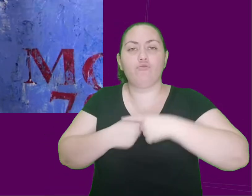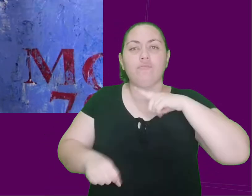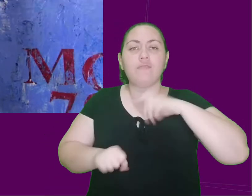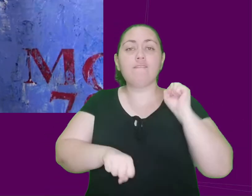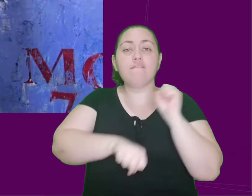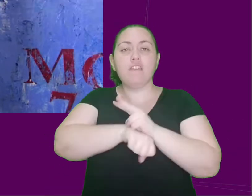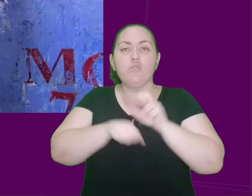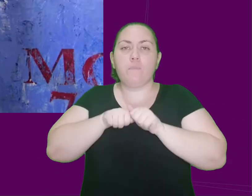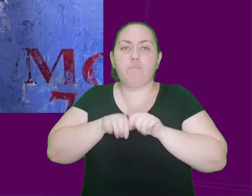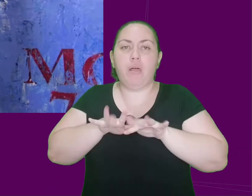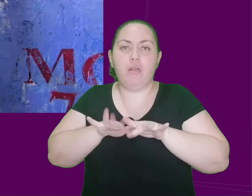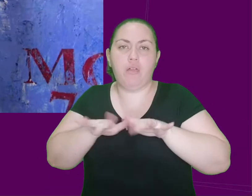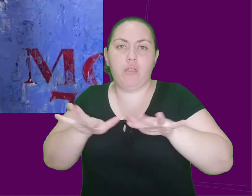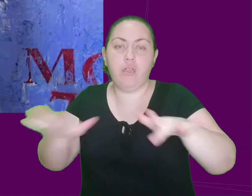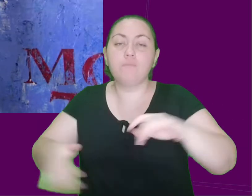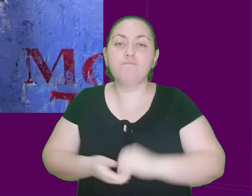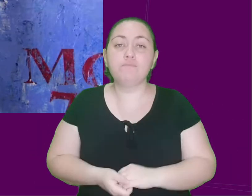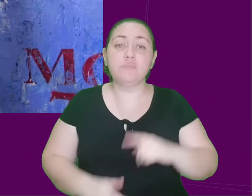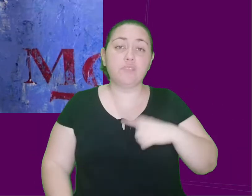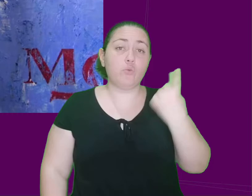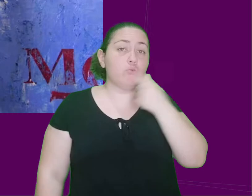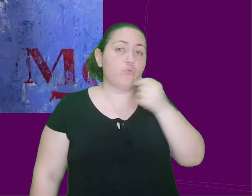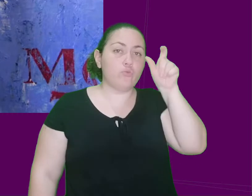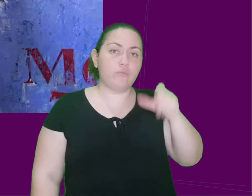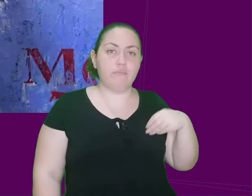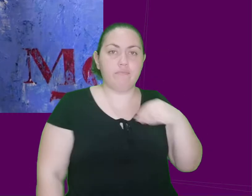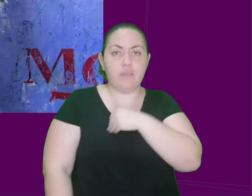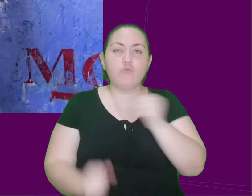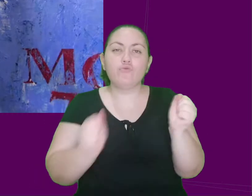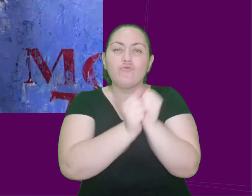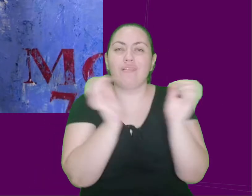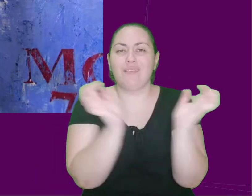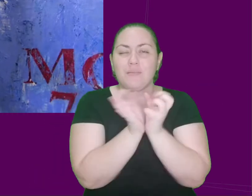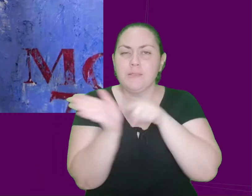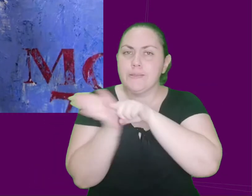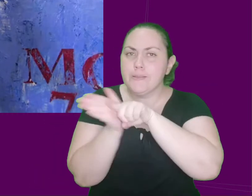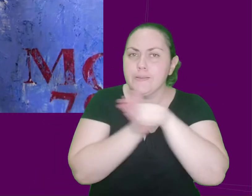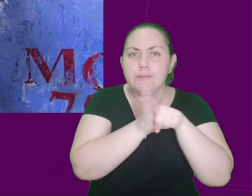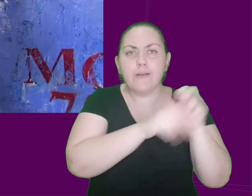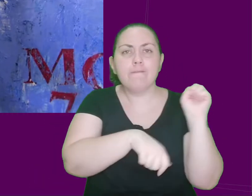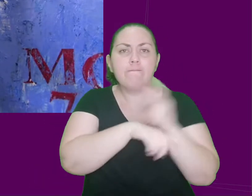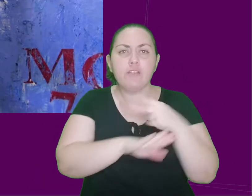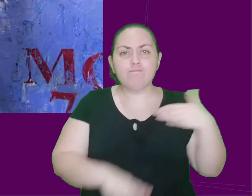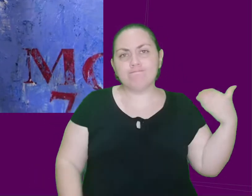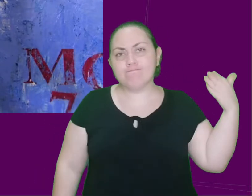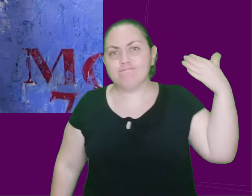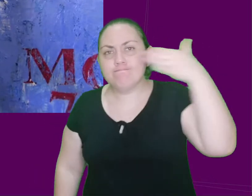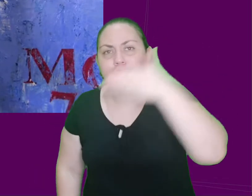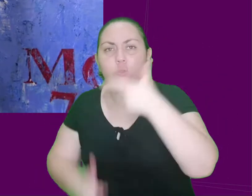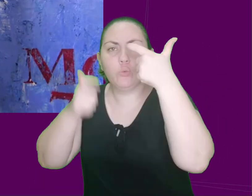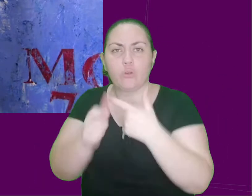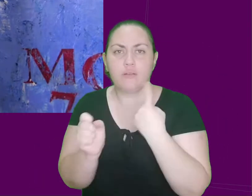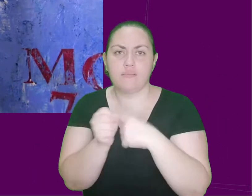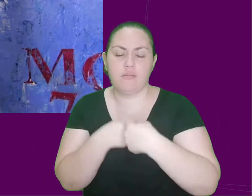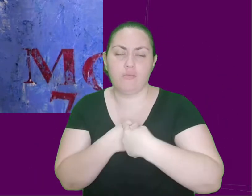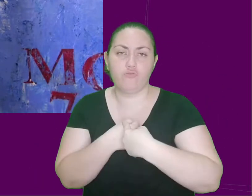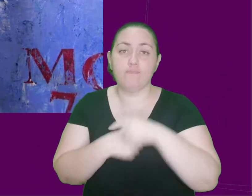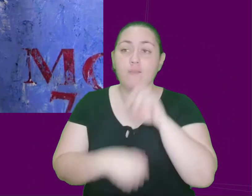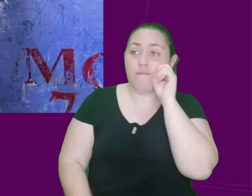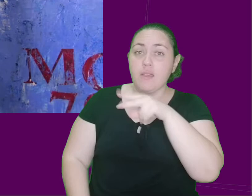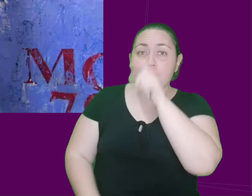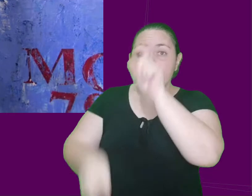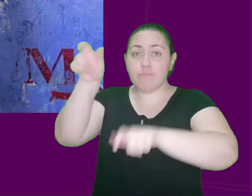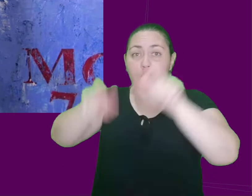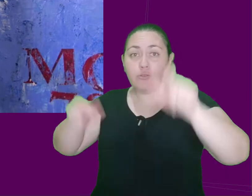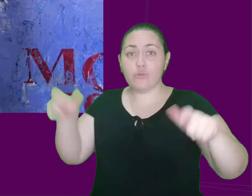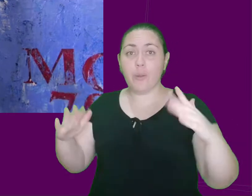foi infectada por um vírus. Um doutor e sua equipe pesquisam esse vírus indo diretamente ao local. Os